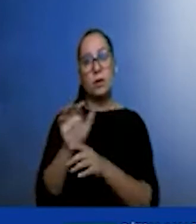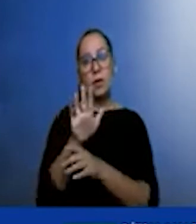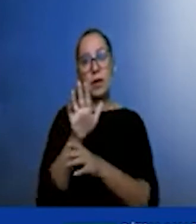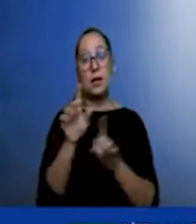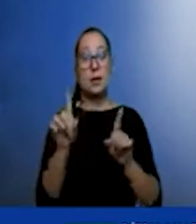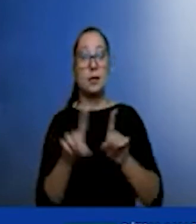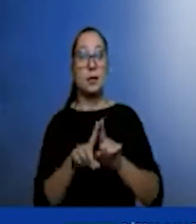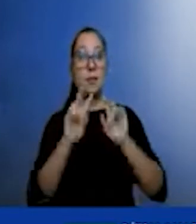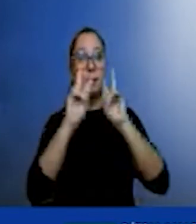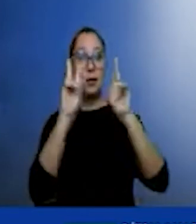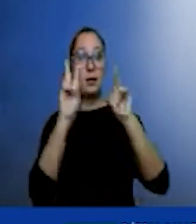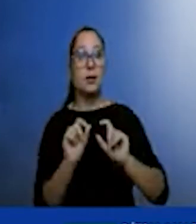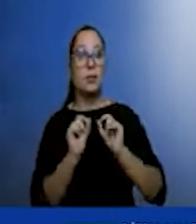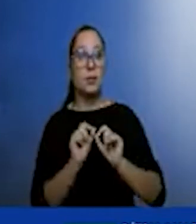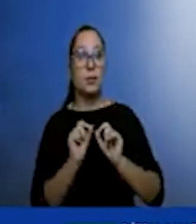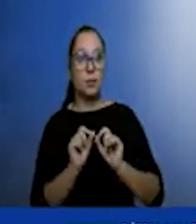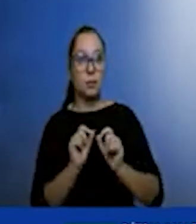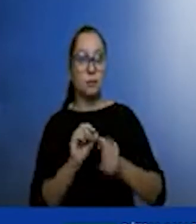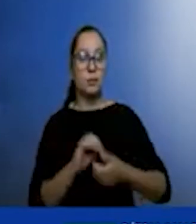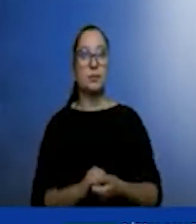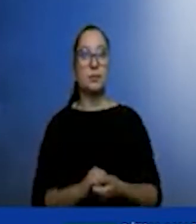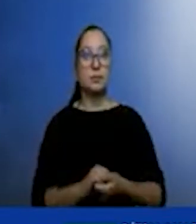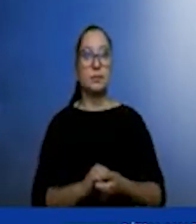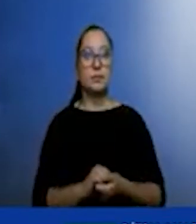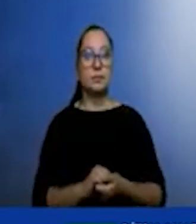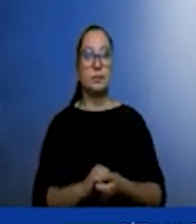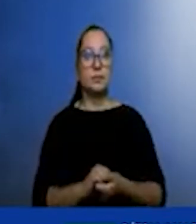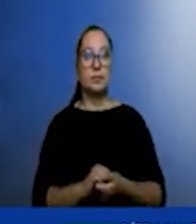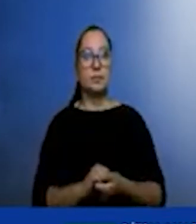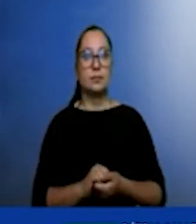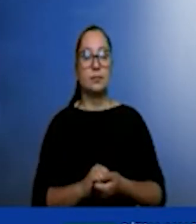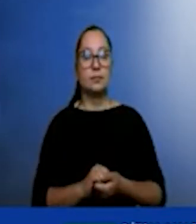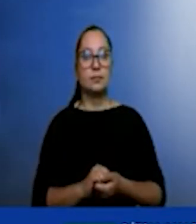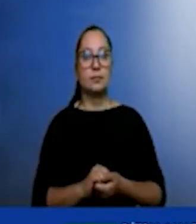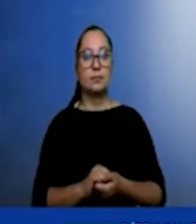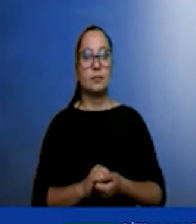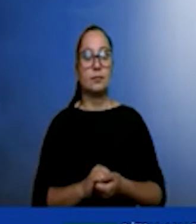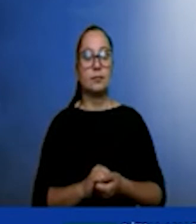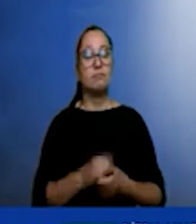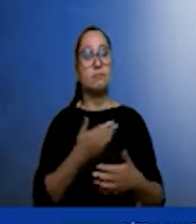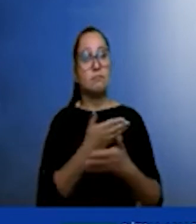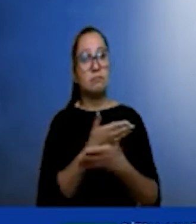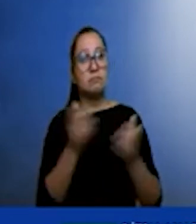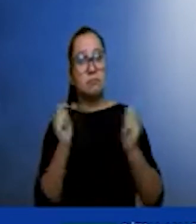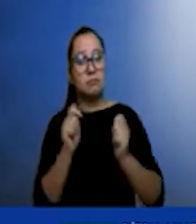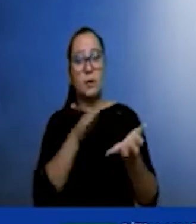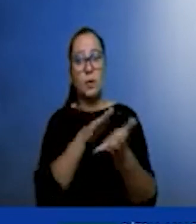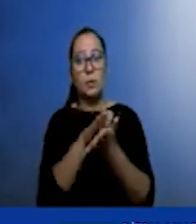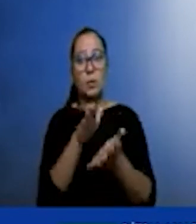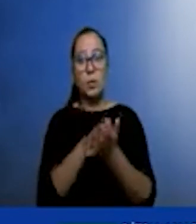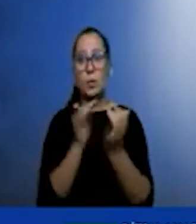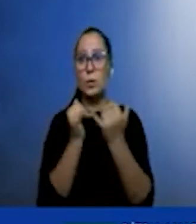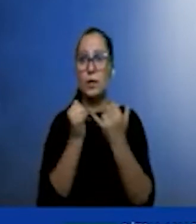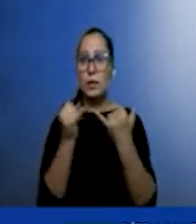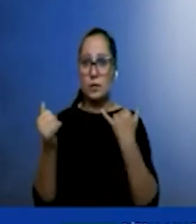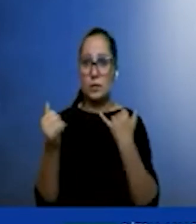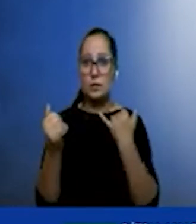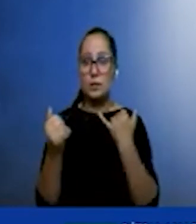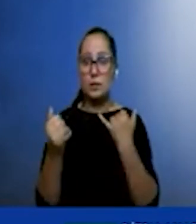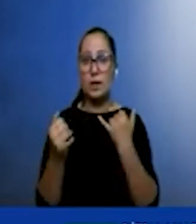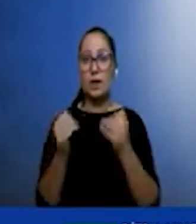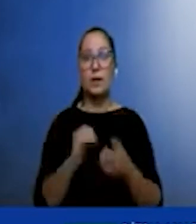de gas to wire, GTW, né? Você produzir eletricidade